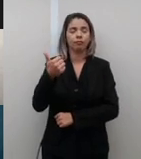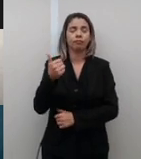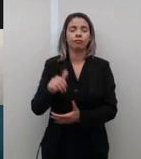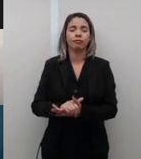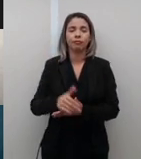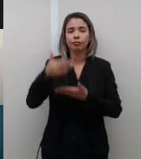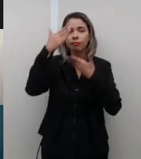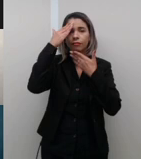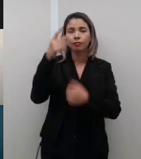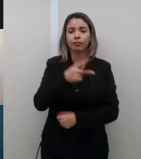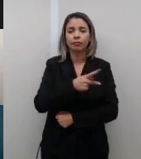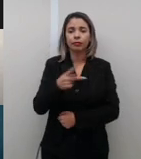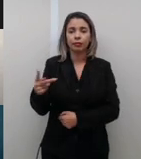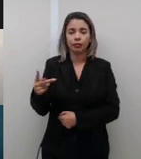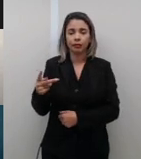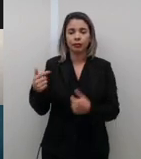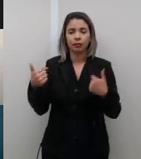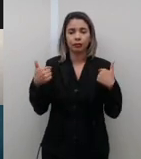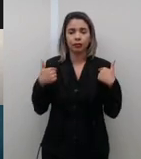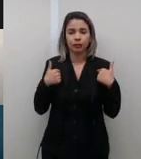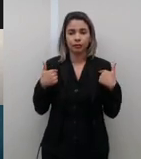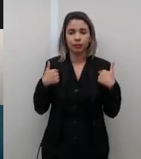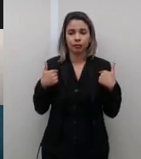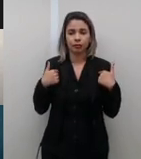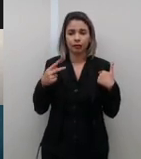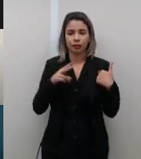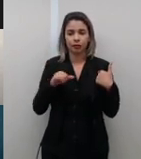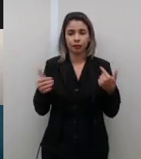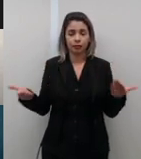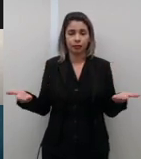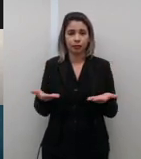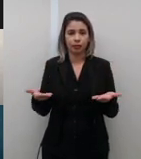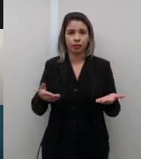presidente. Eu vou aqui, neste caso,